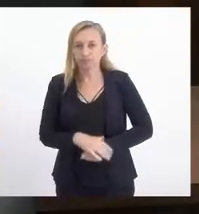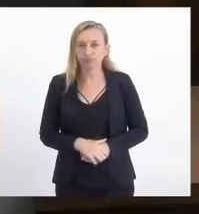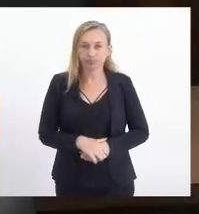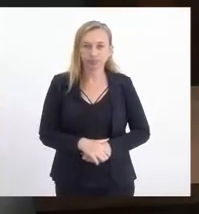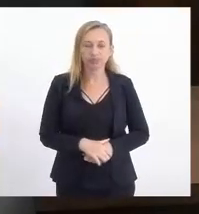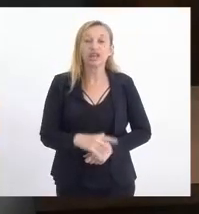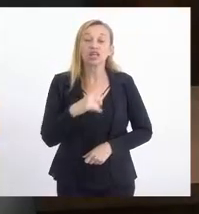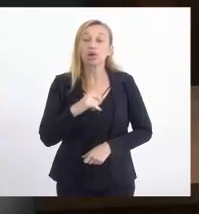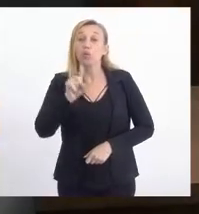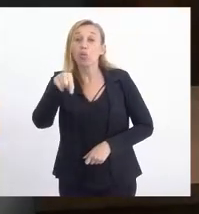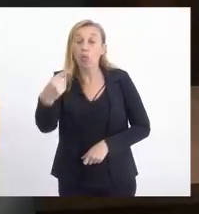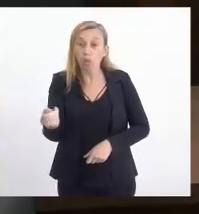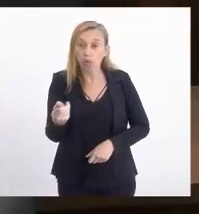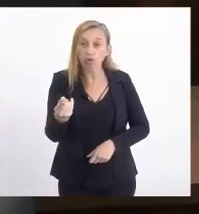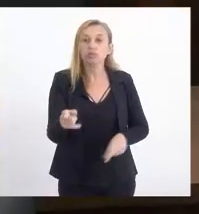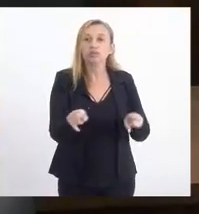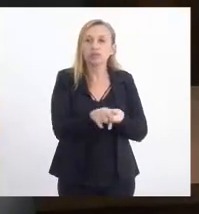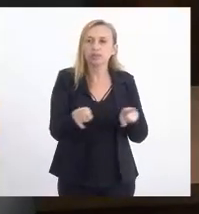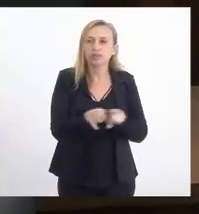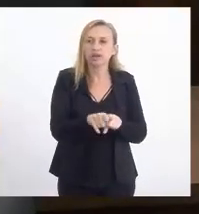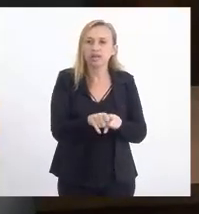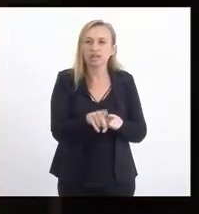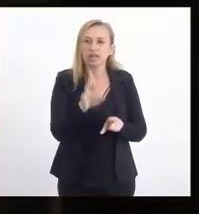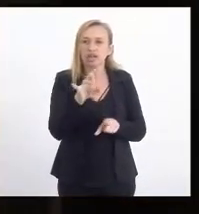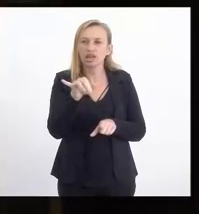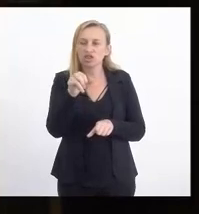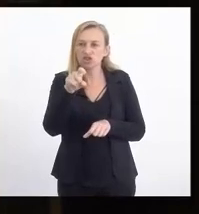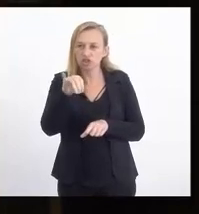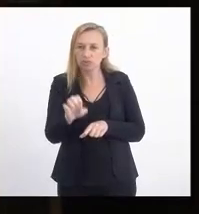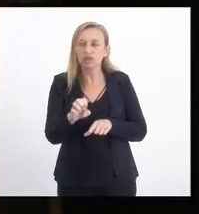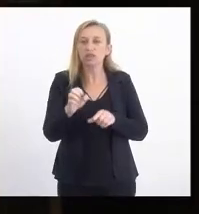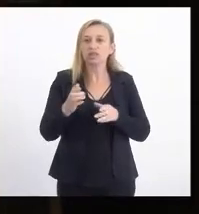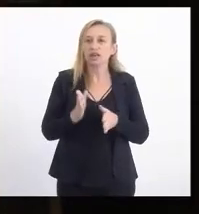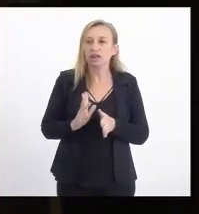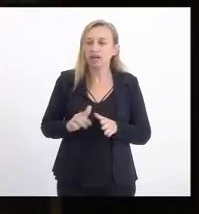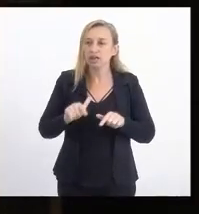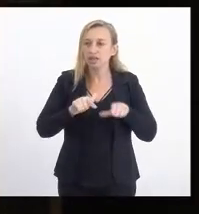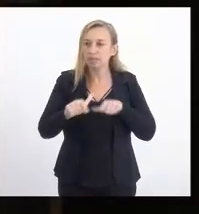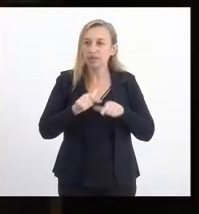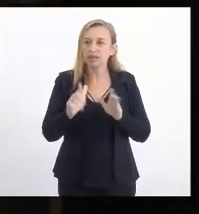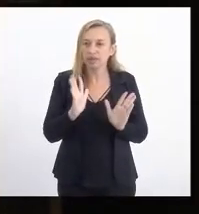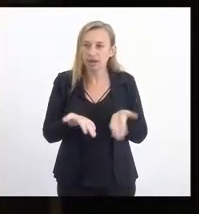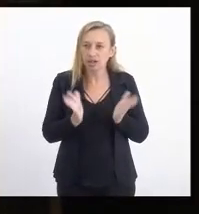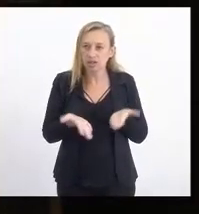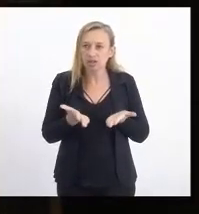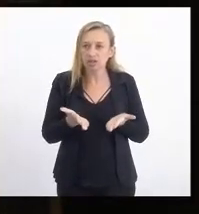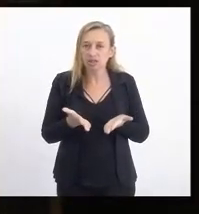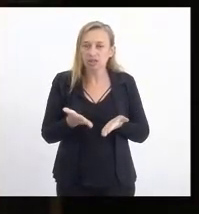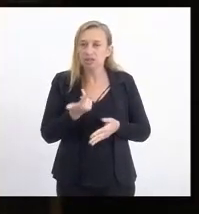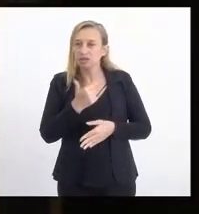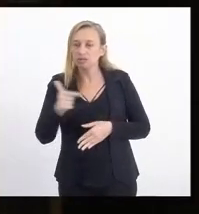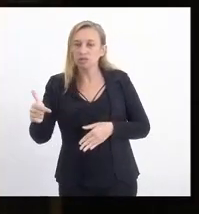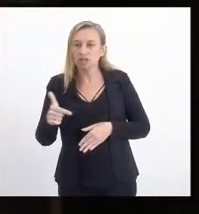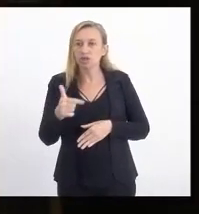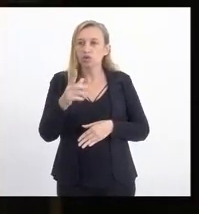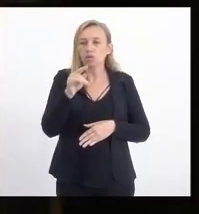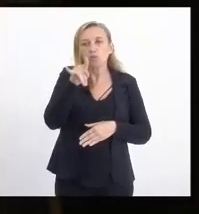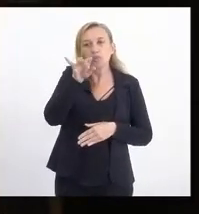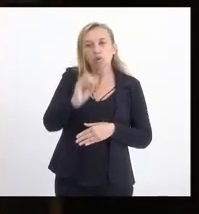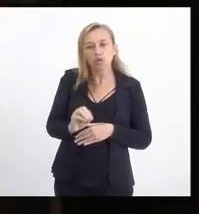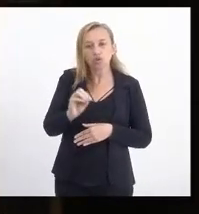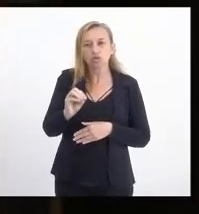existe o outro regime que é para quem está agora na atividade que é sem o posto acima